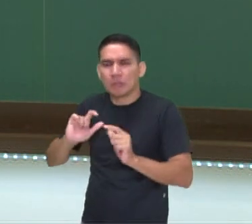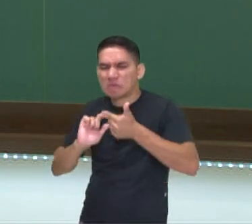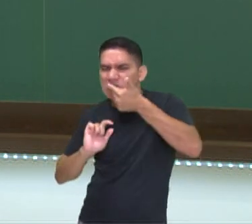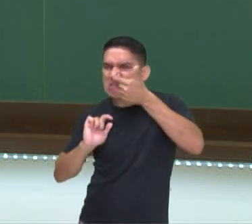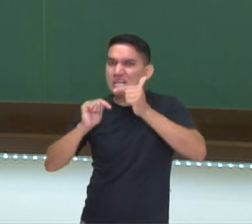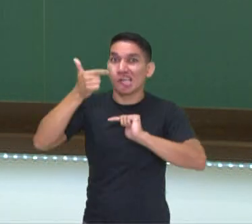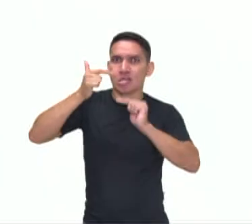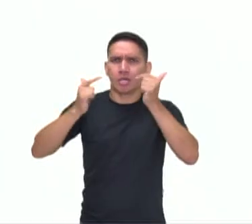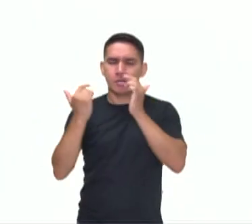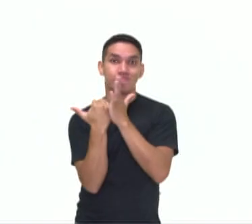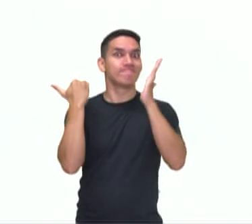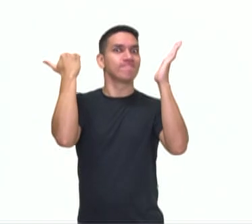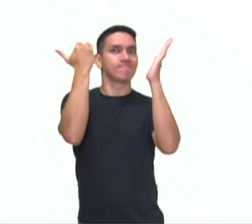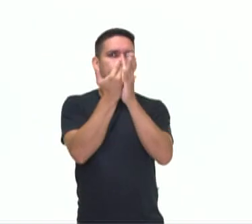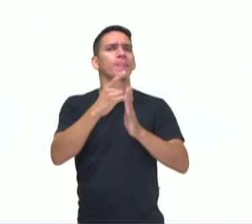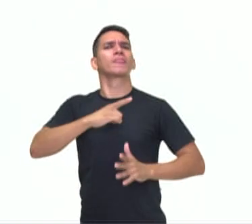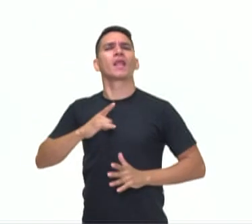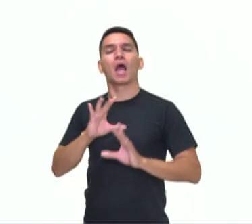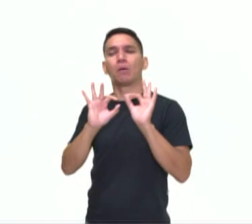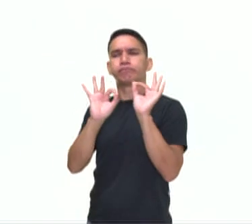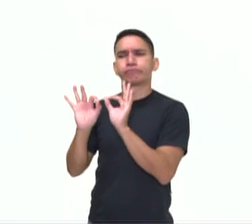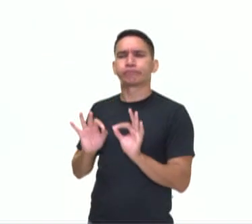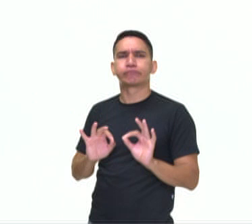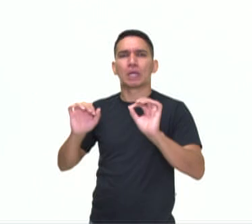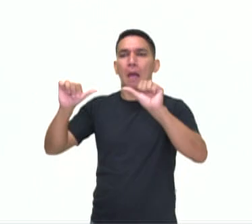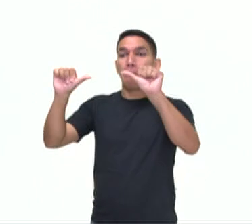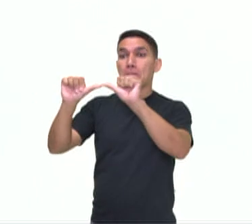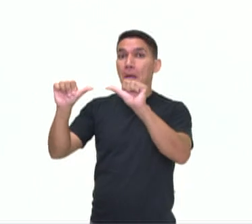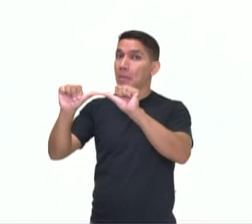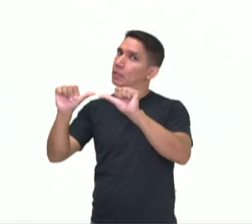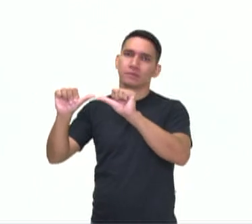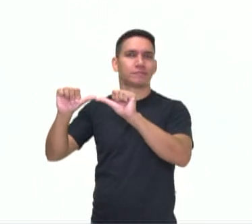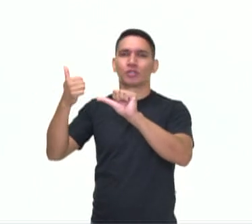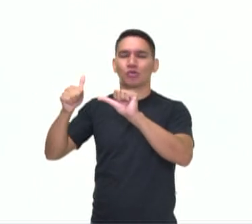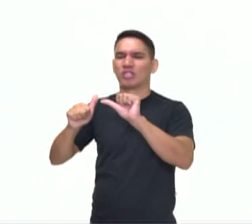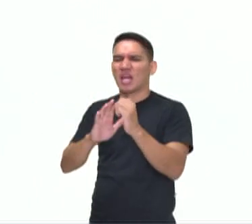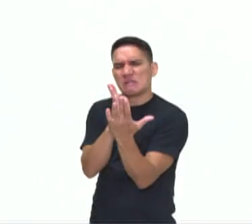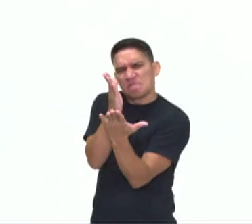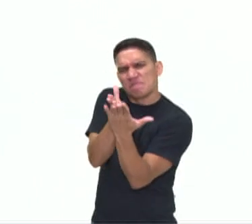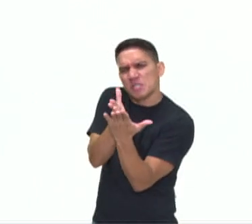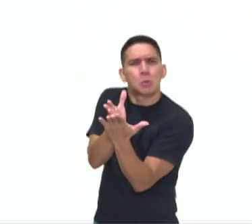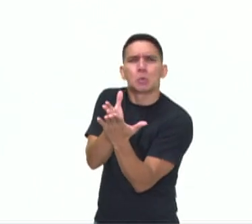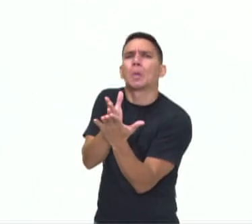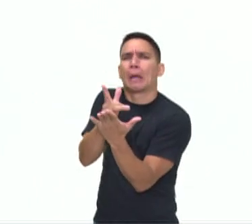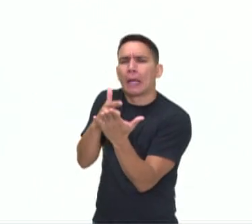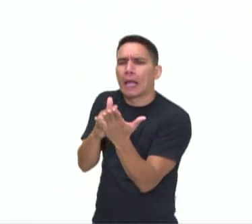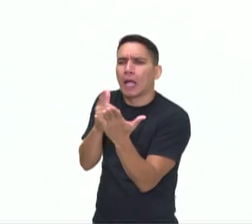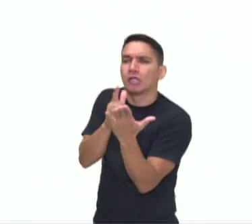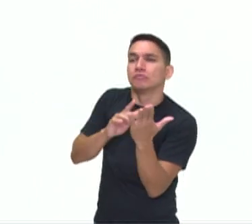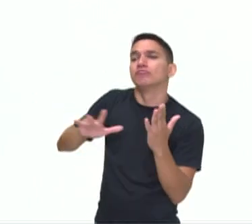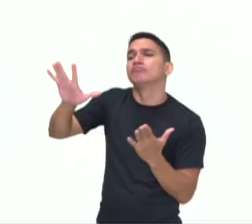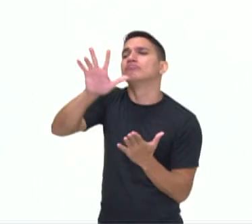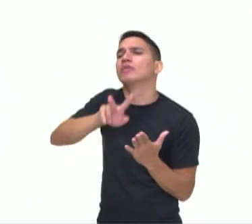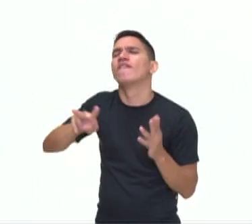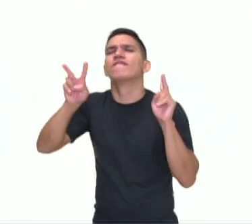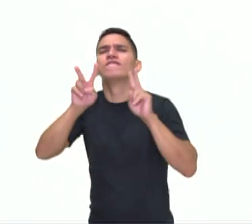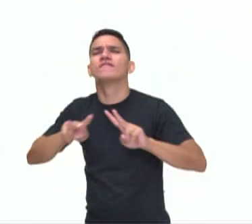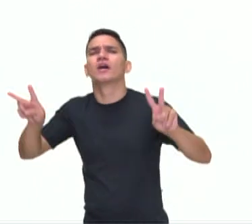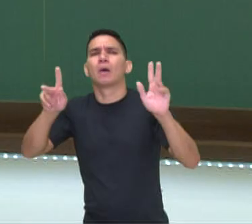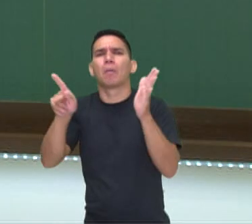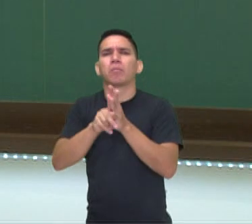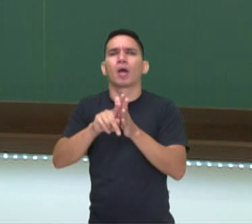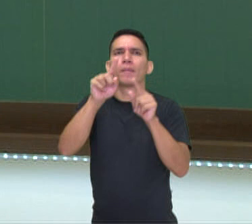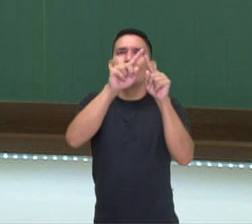tá? Composição assimétrica, então ela não tem aquela divisão centralizada, ela tem uma leitura normalmente em Z,